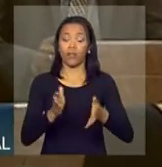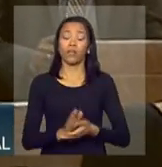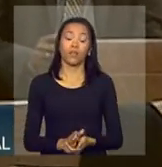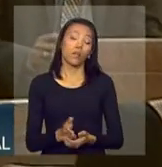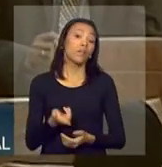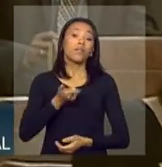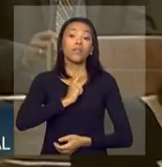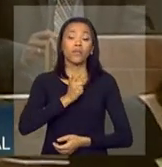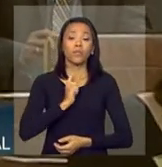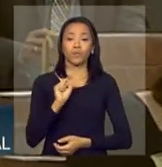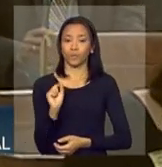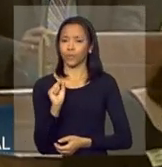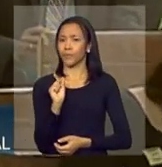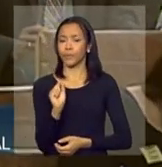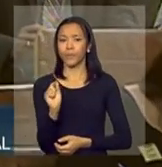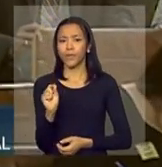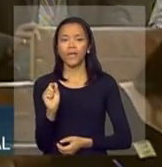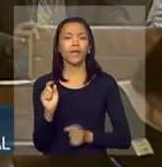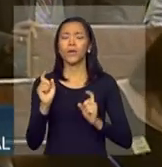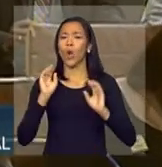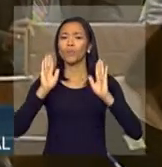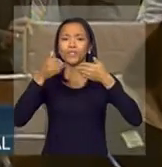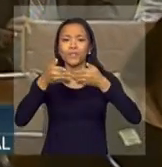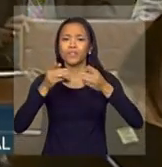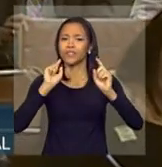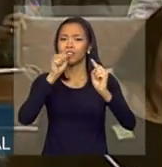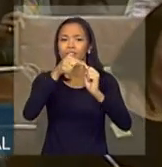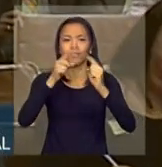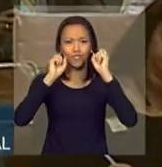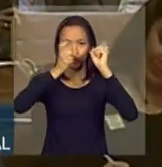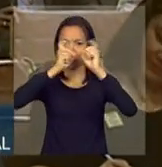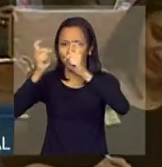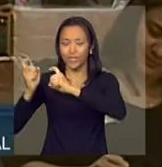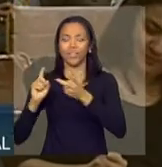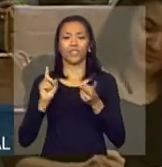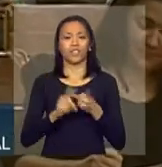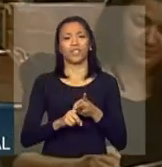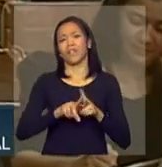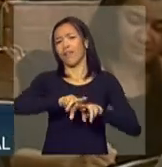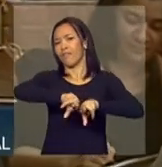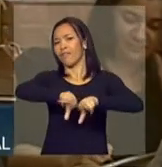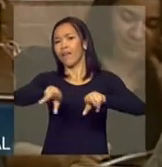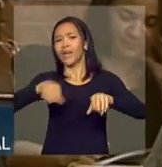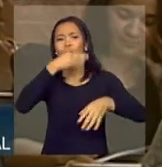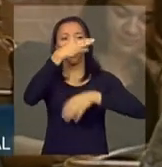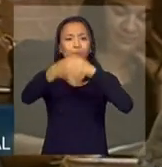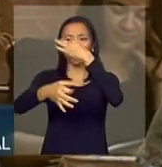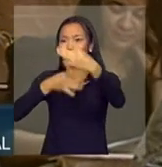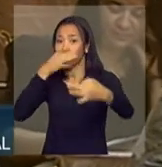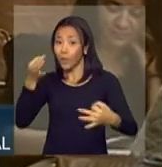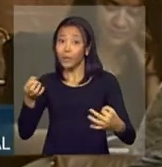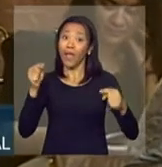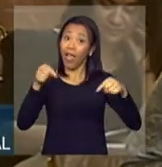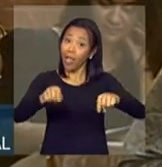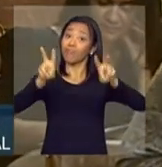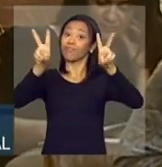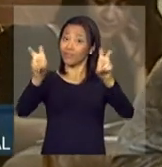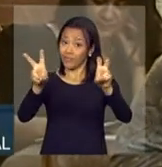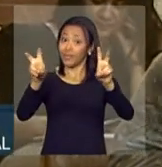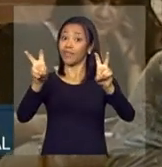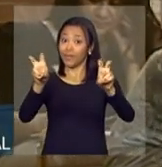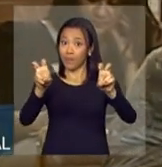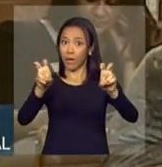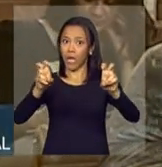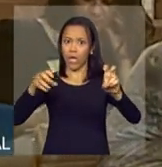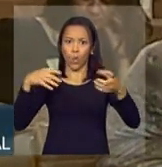a perspectiva de debater, de dar visibilidade aos vários pontos de vista. É um tema